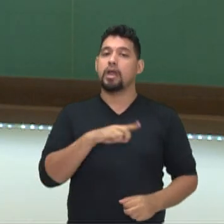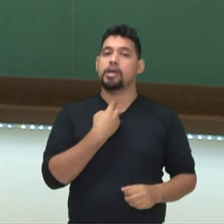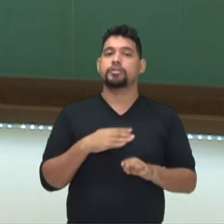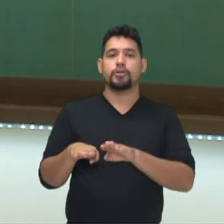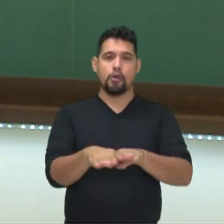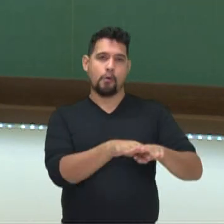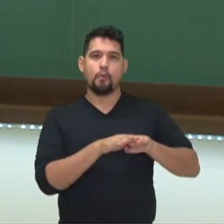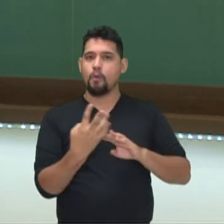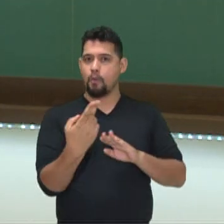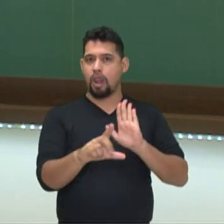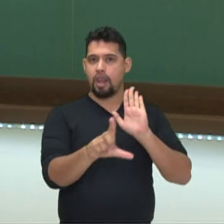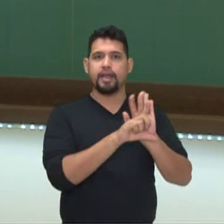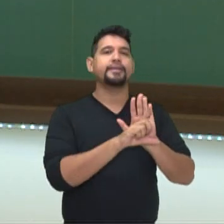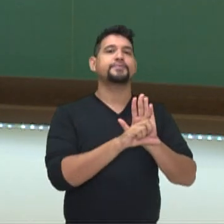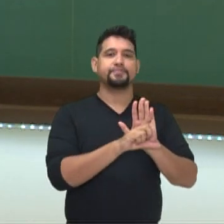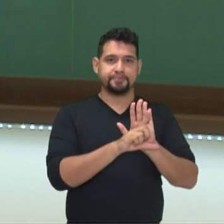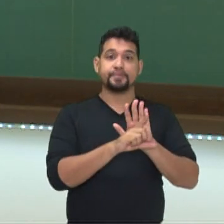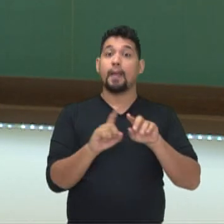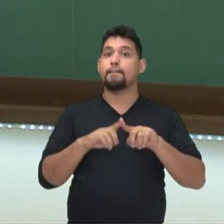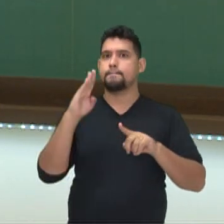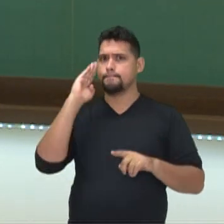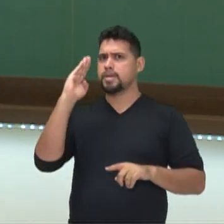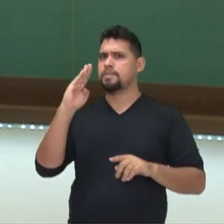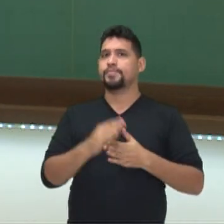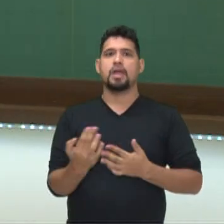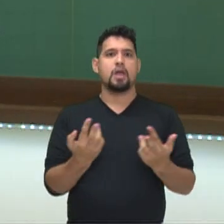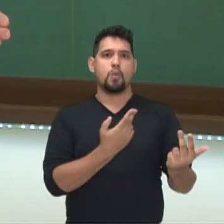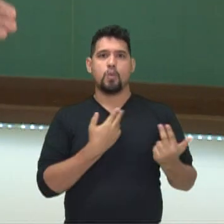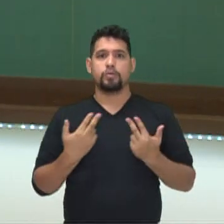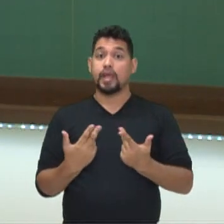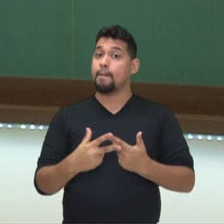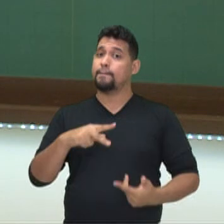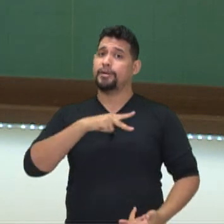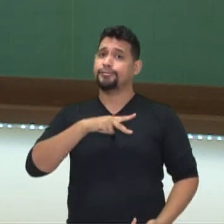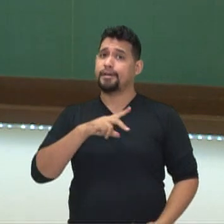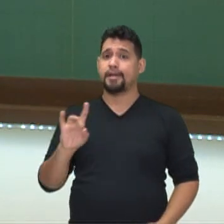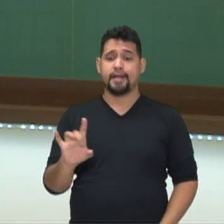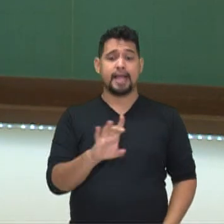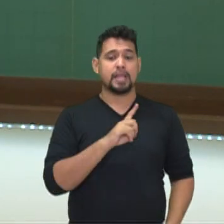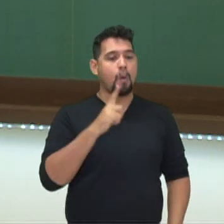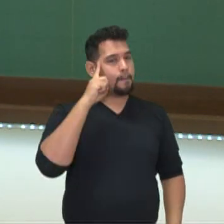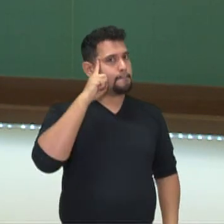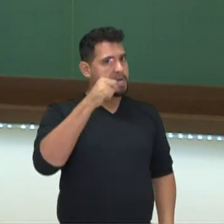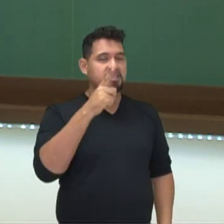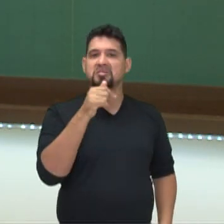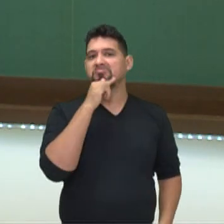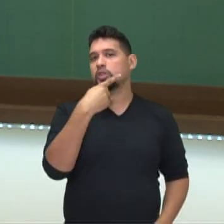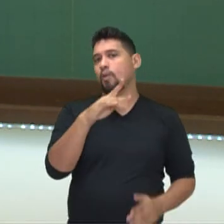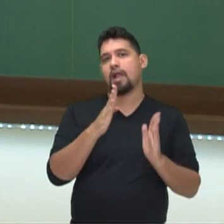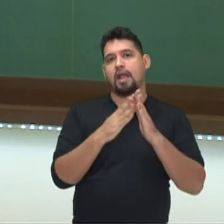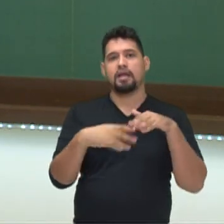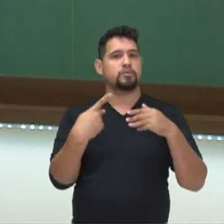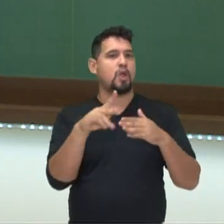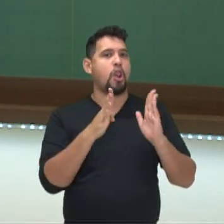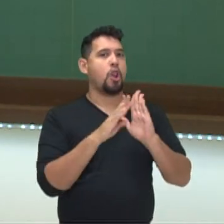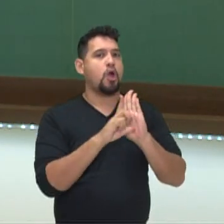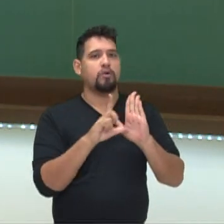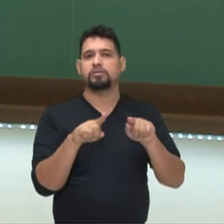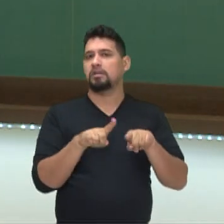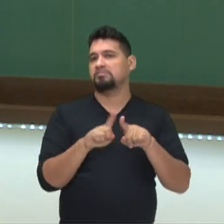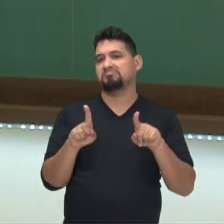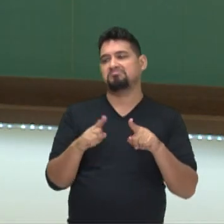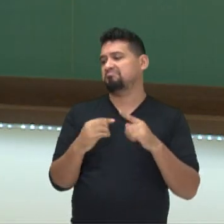perante a lei. Existe o princípio da igualdade. No espaço privado, cada um manda na sua casa, na sua loja, no seu